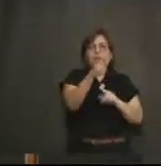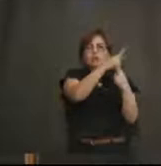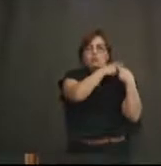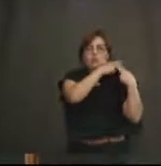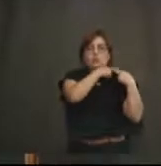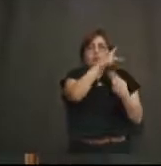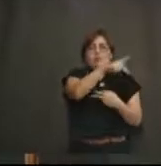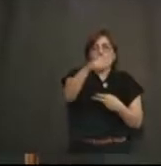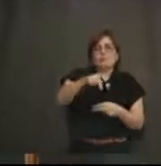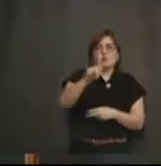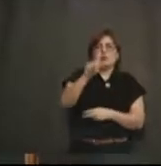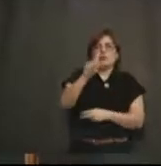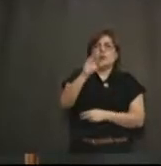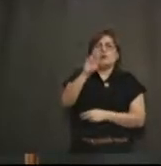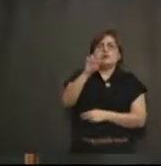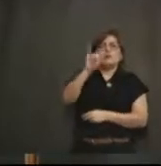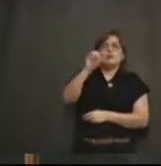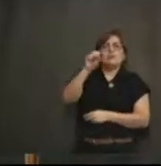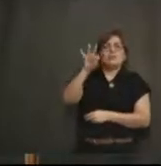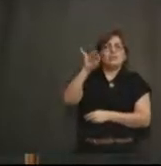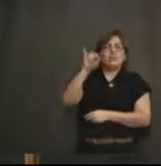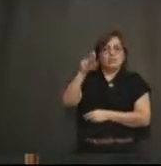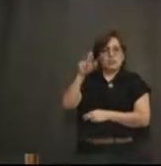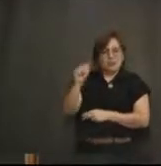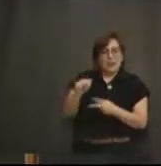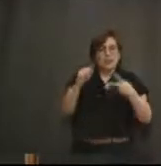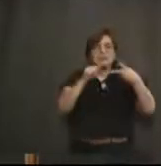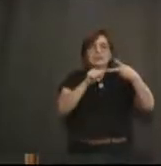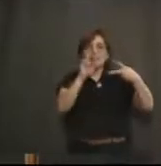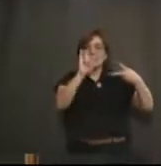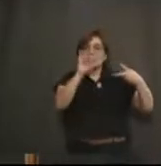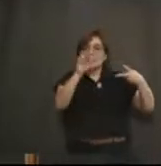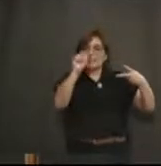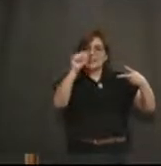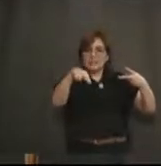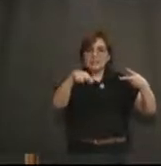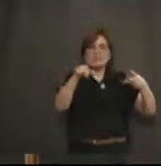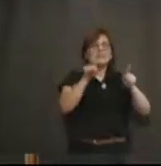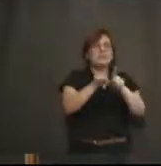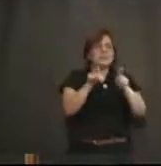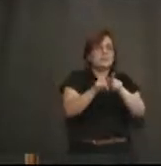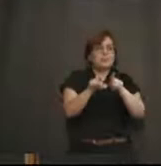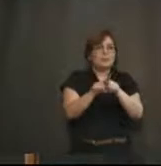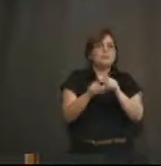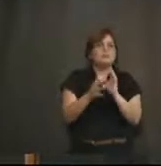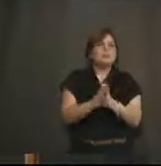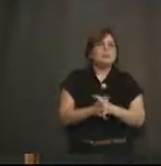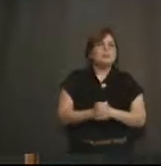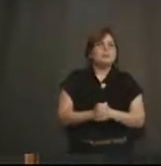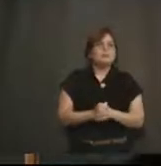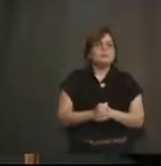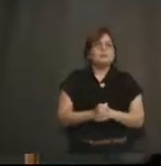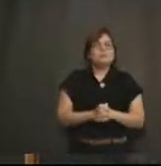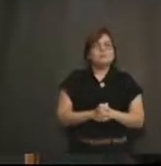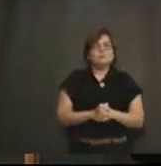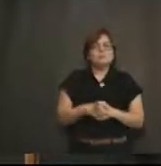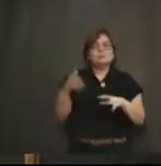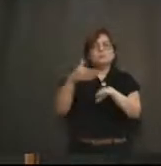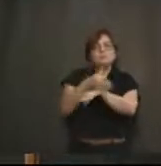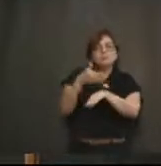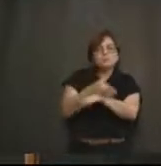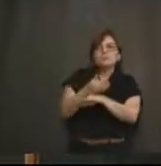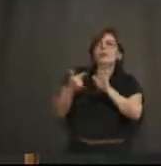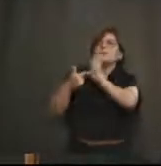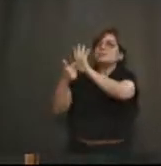Dias Vaz e Irã Abreu Mendes, que abrilhantam a nossa Bienal com tudo o que será apresentado e